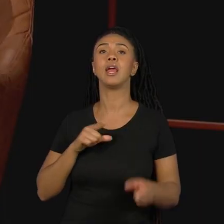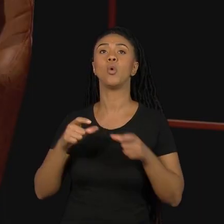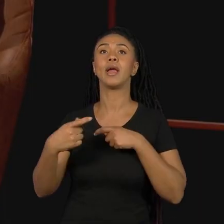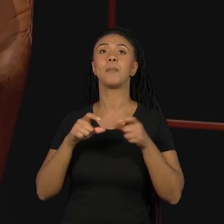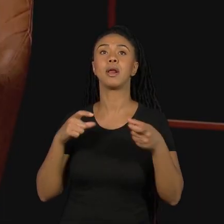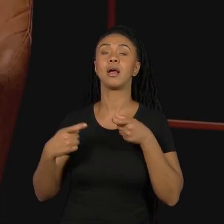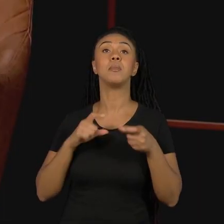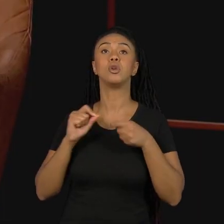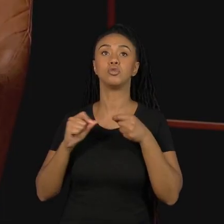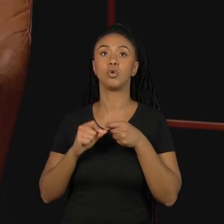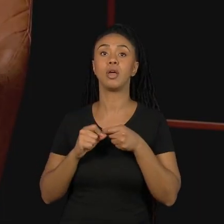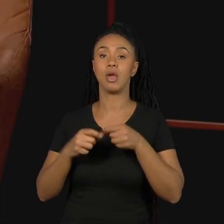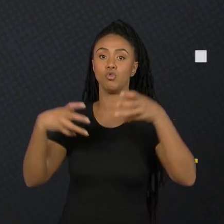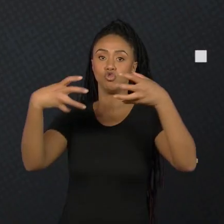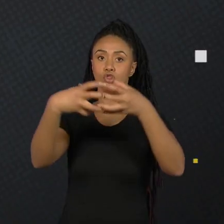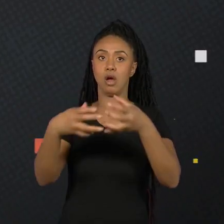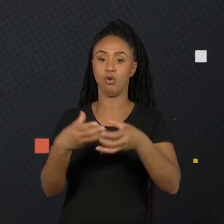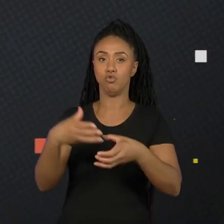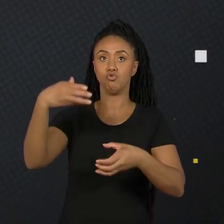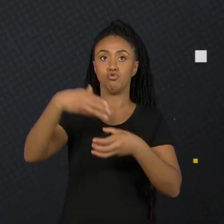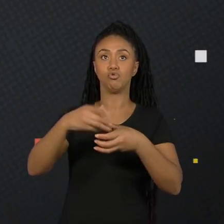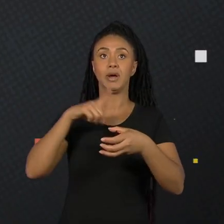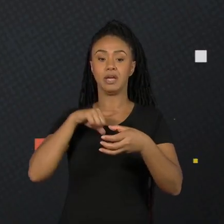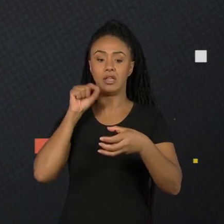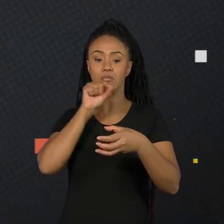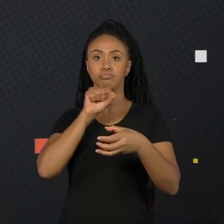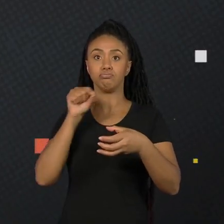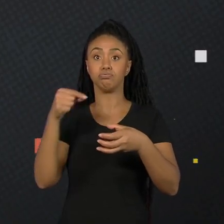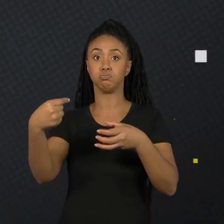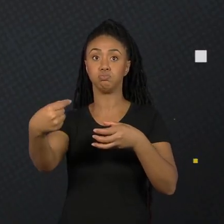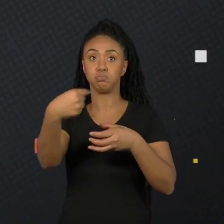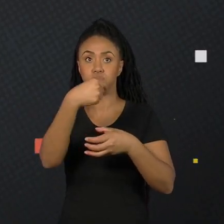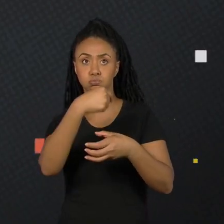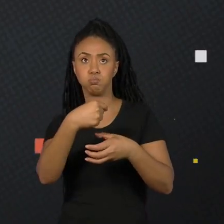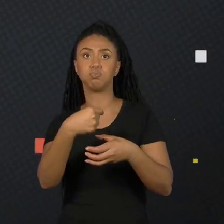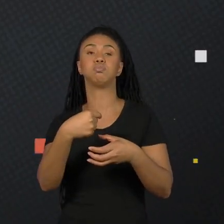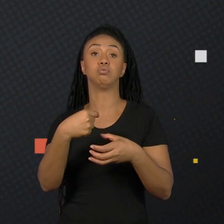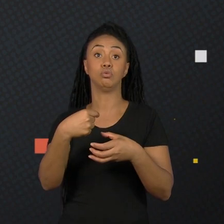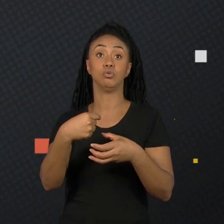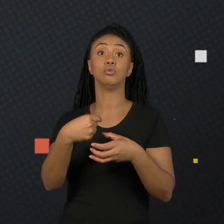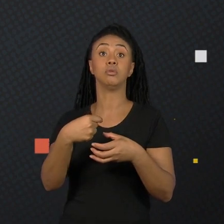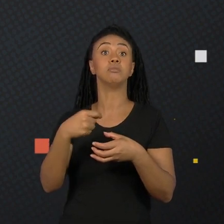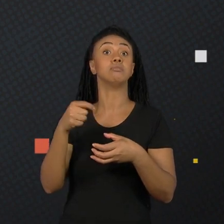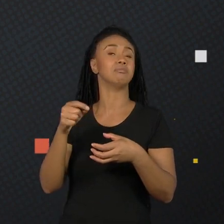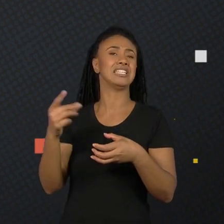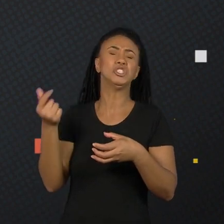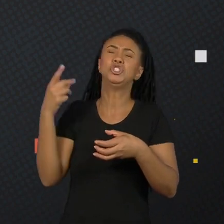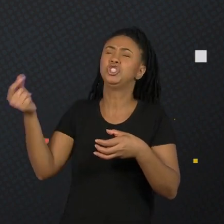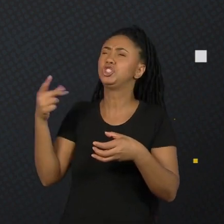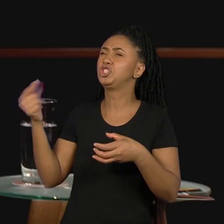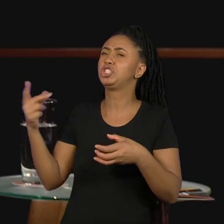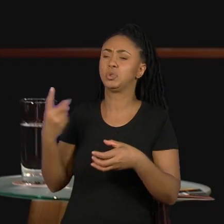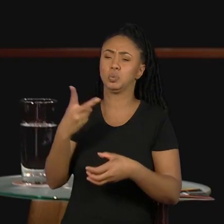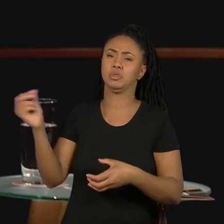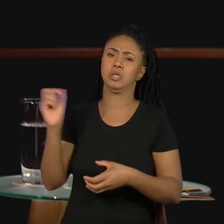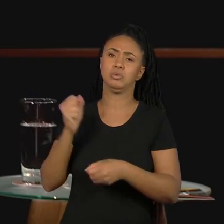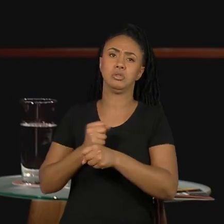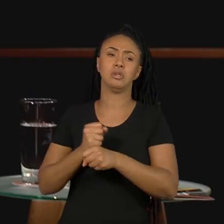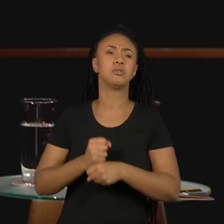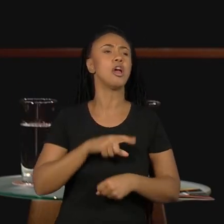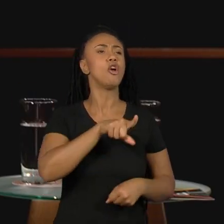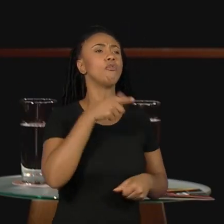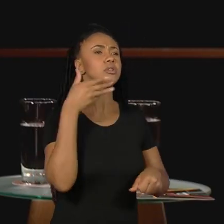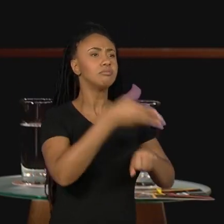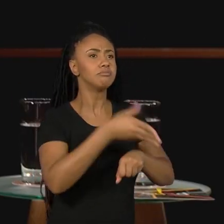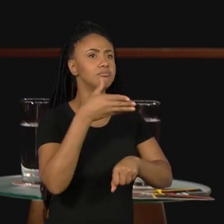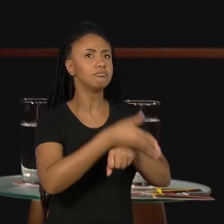um jarro cheio de furo. Os caras têm 200 antiguíssimos. Agora, você costuma participar de um